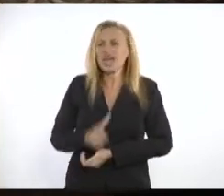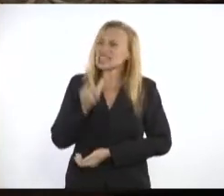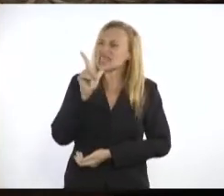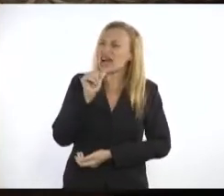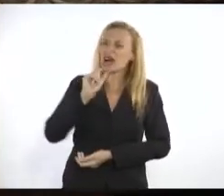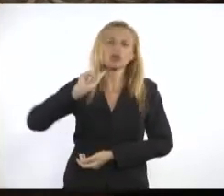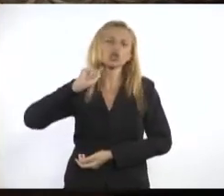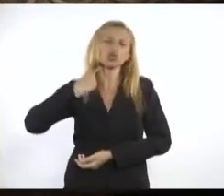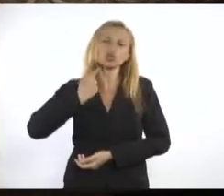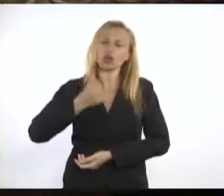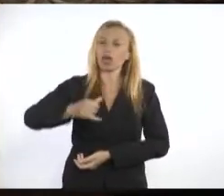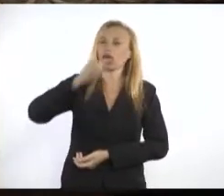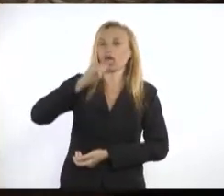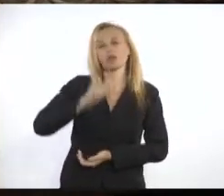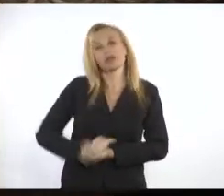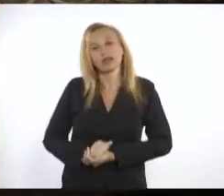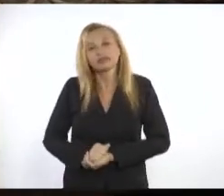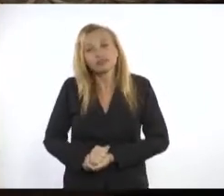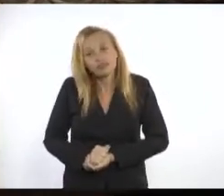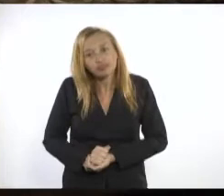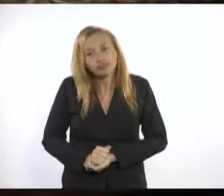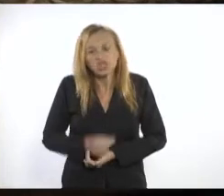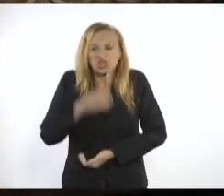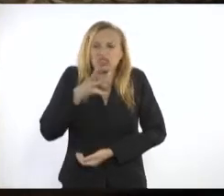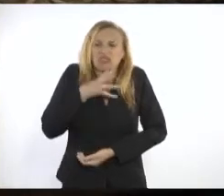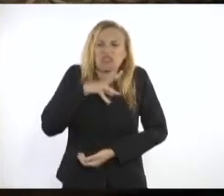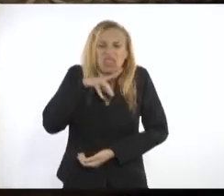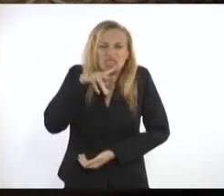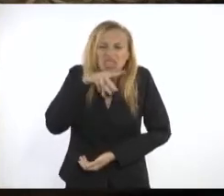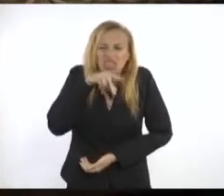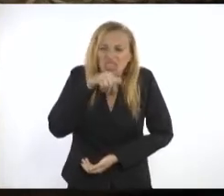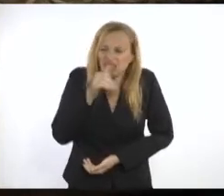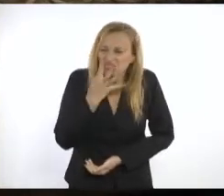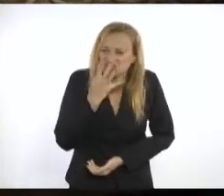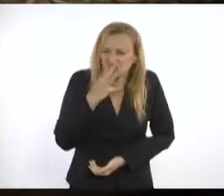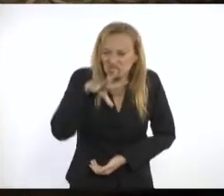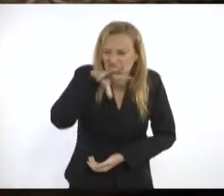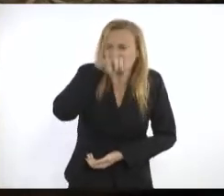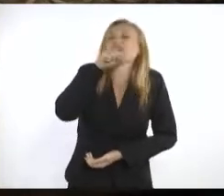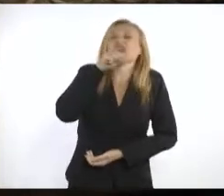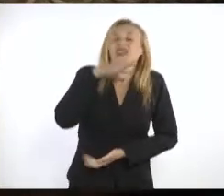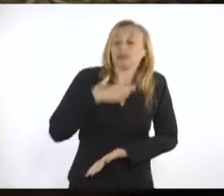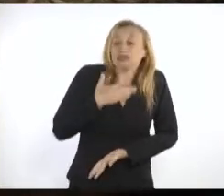água ruim, com cheiro, com gosto, fedorenta,